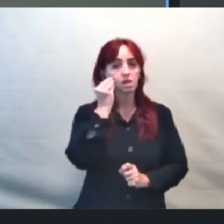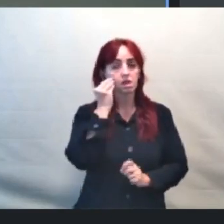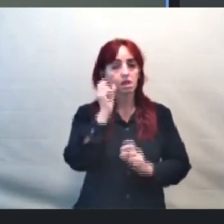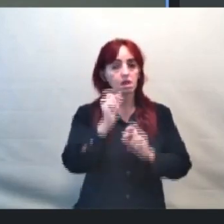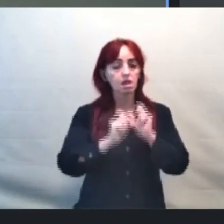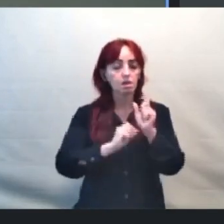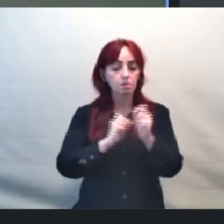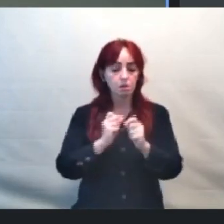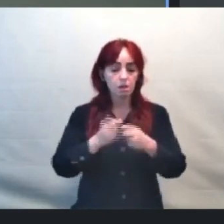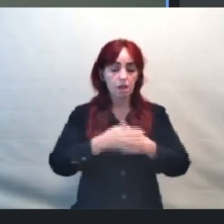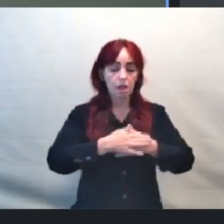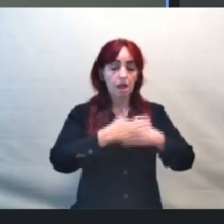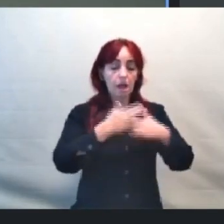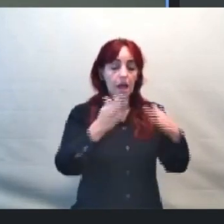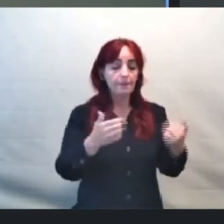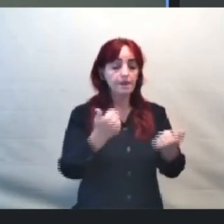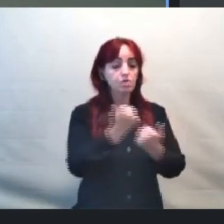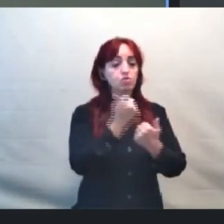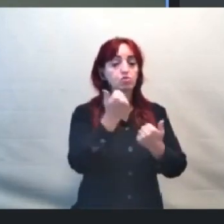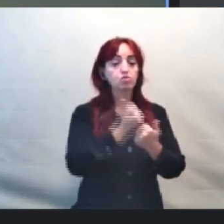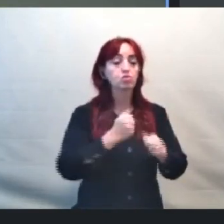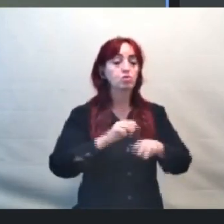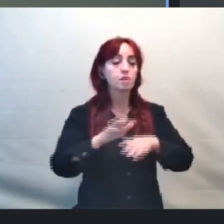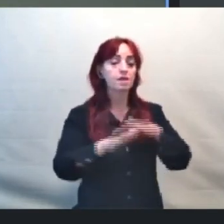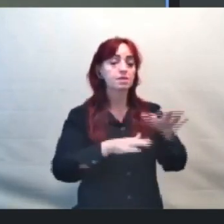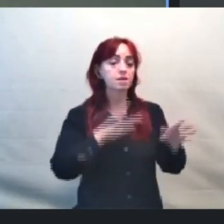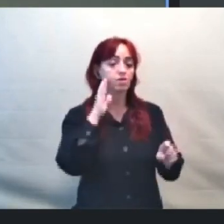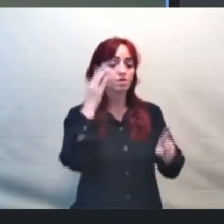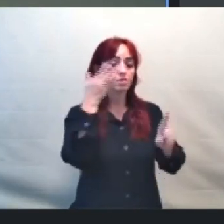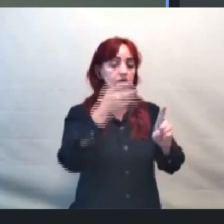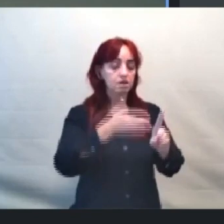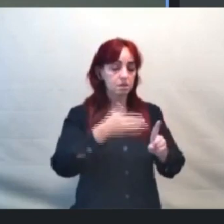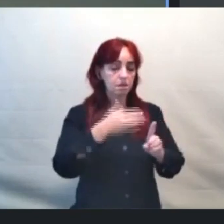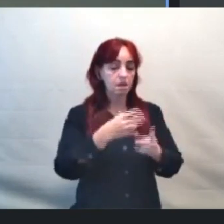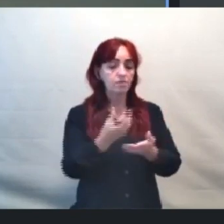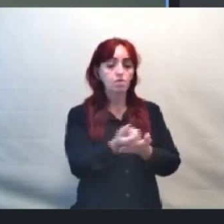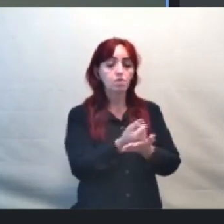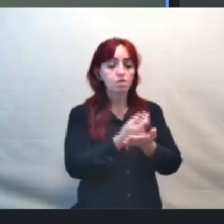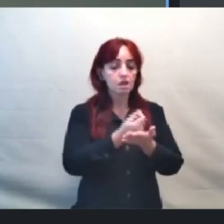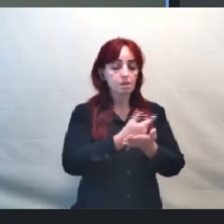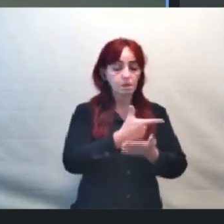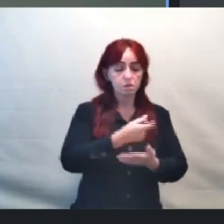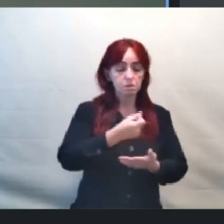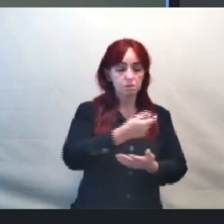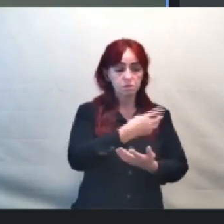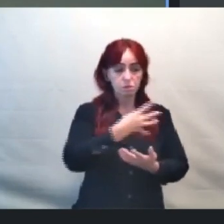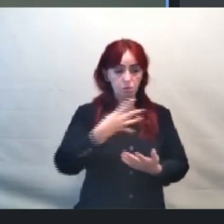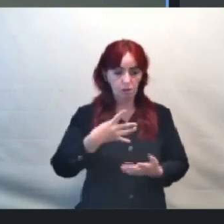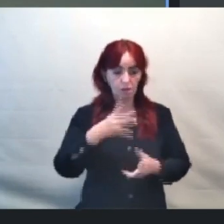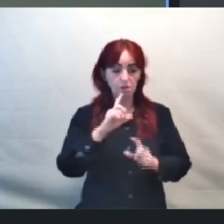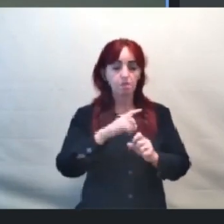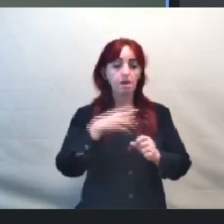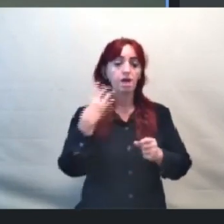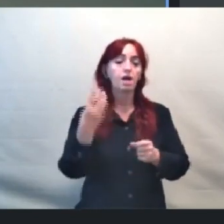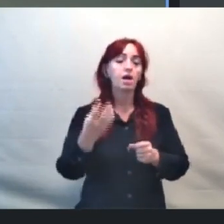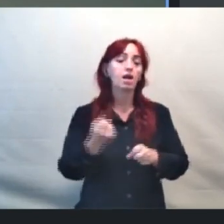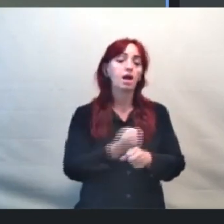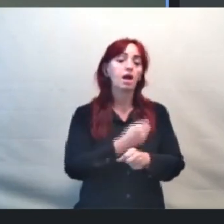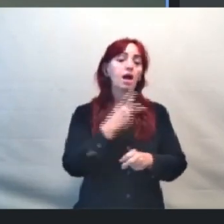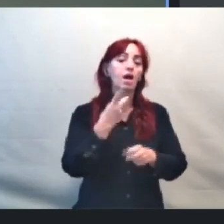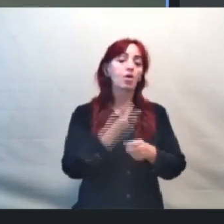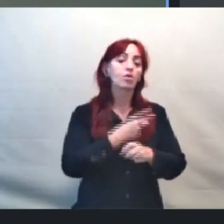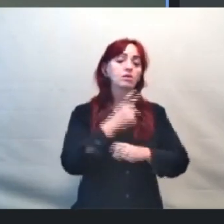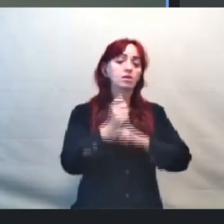a abertura de subações específicas no orçamento 2024 para execução daquelas emendas